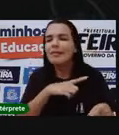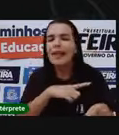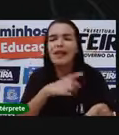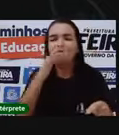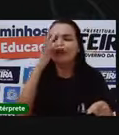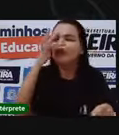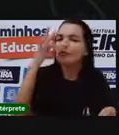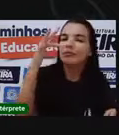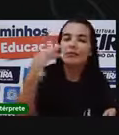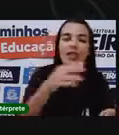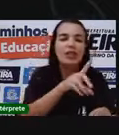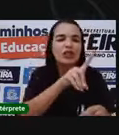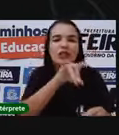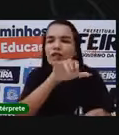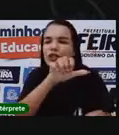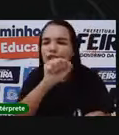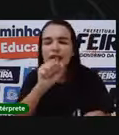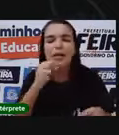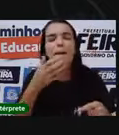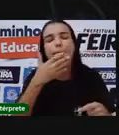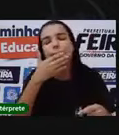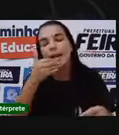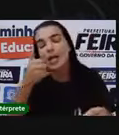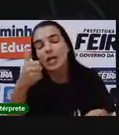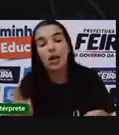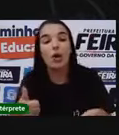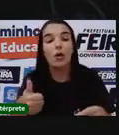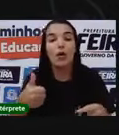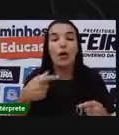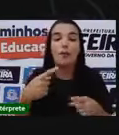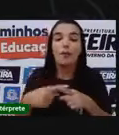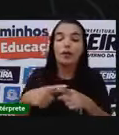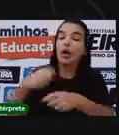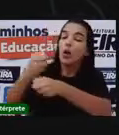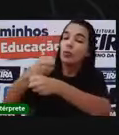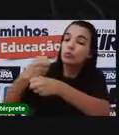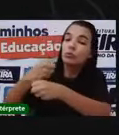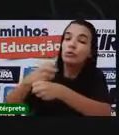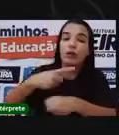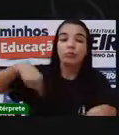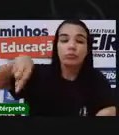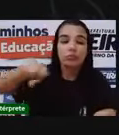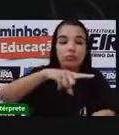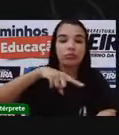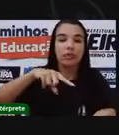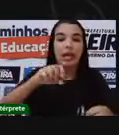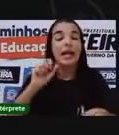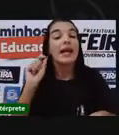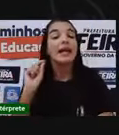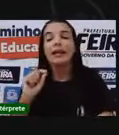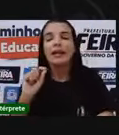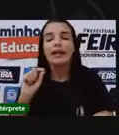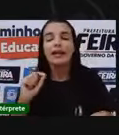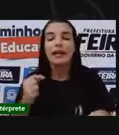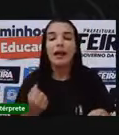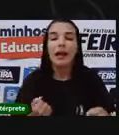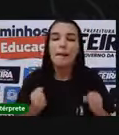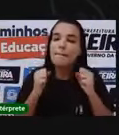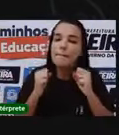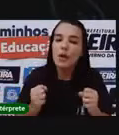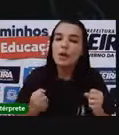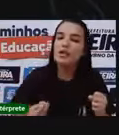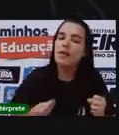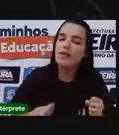que tempos melhores sejam construídos por nós, que a gente possa viver esses tempos desde já, não é?